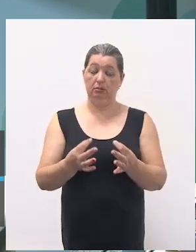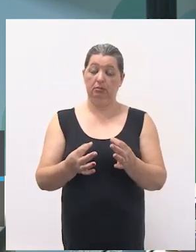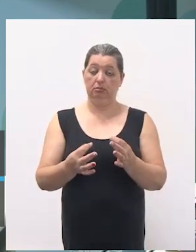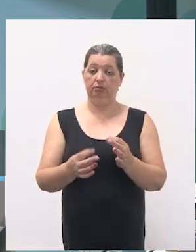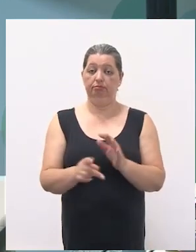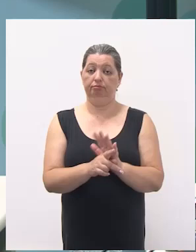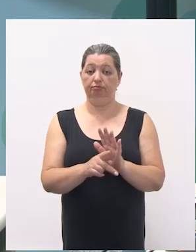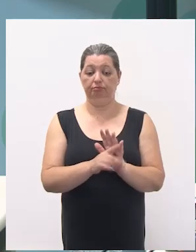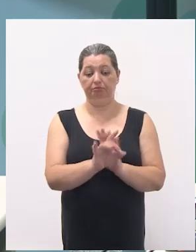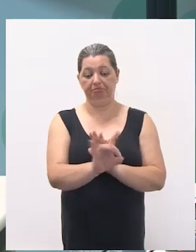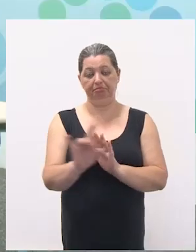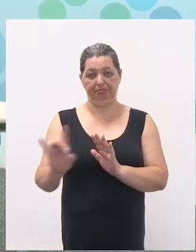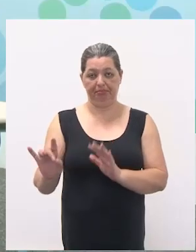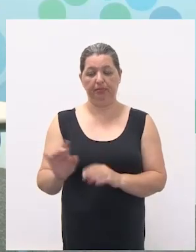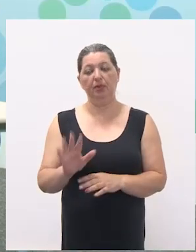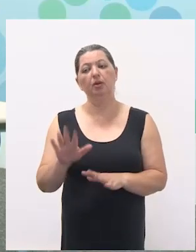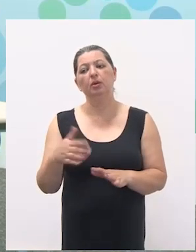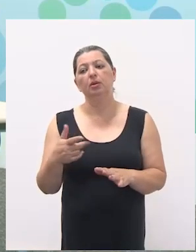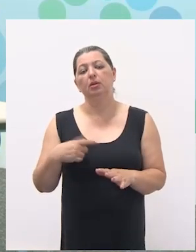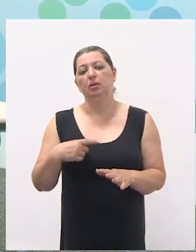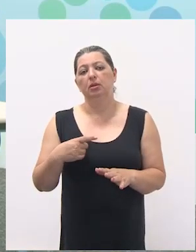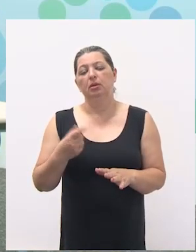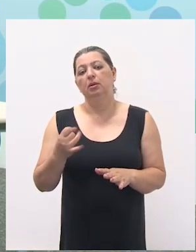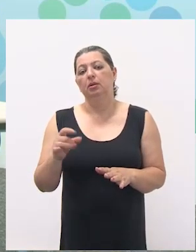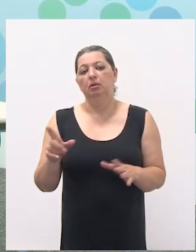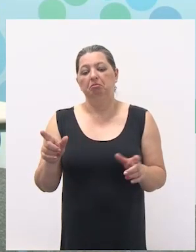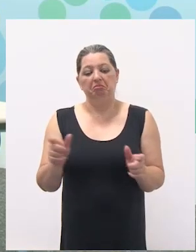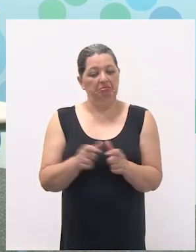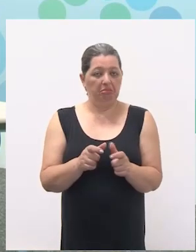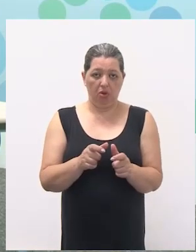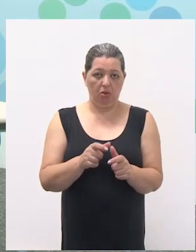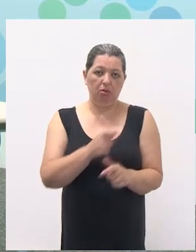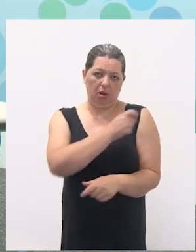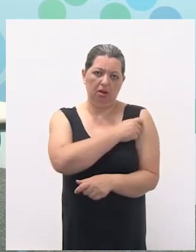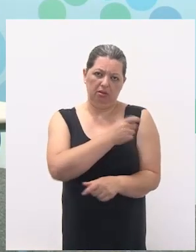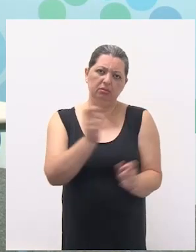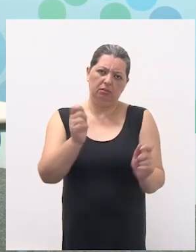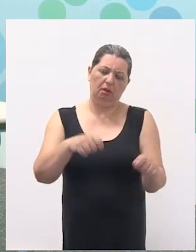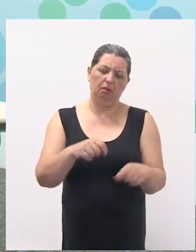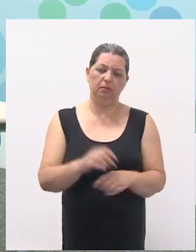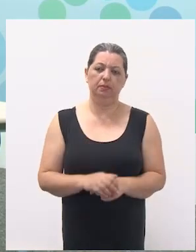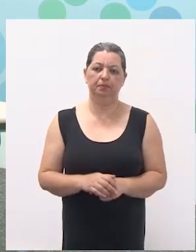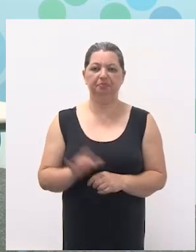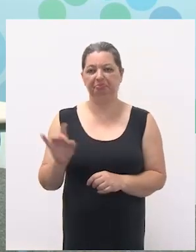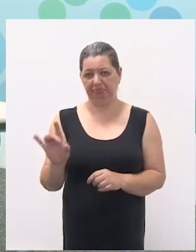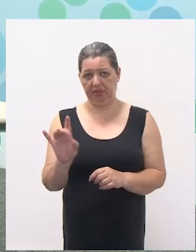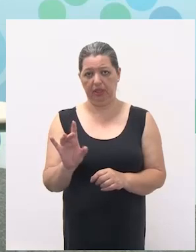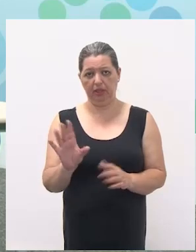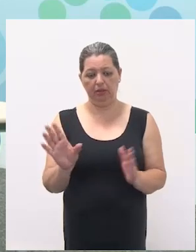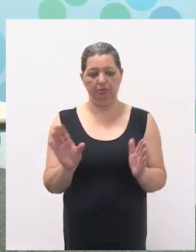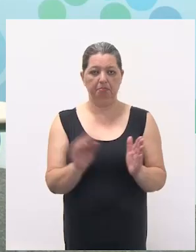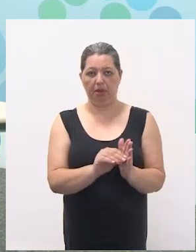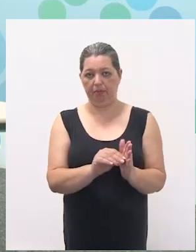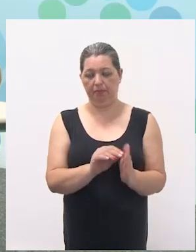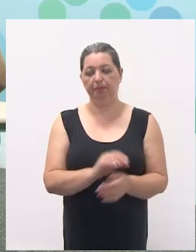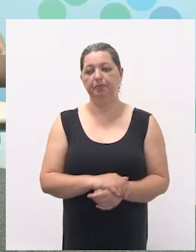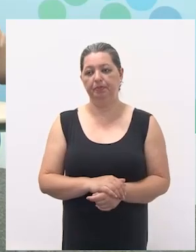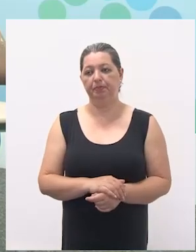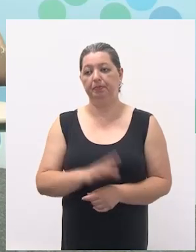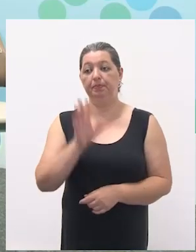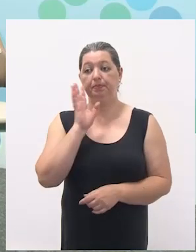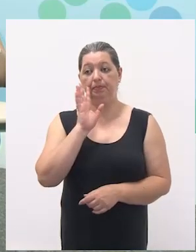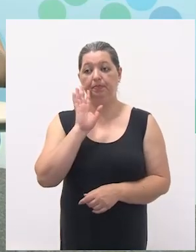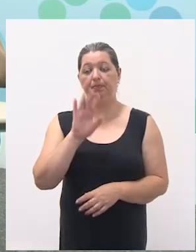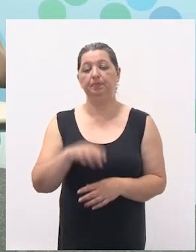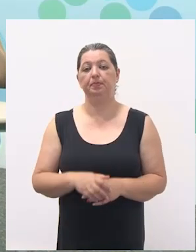Quando for poucos alunos que tenham esse problema, acho que é mais fácil o professor inserir manualmente, né? É bem legal. Gente, ó, a